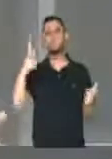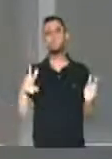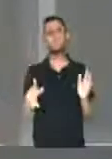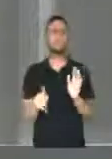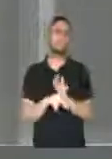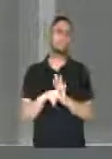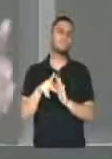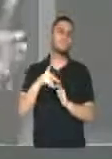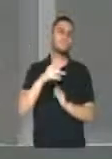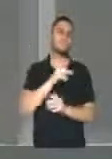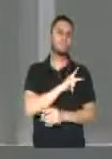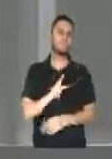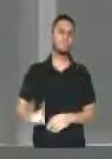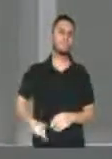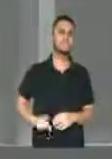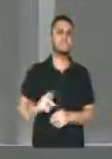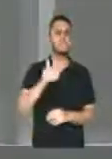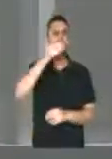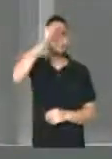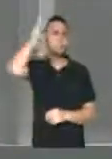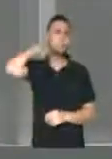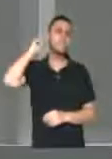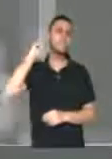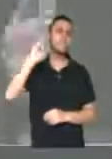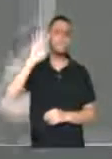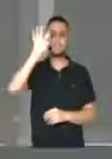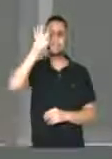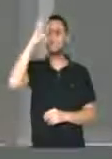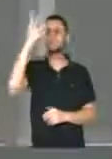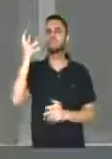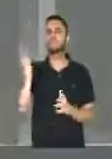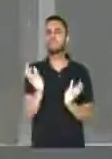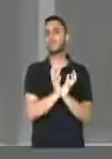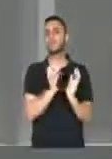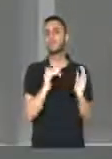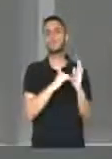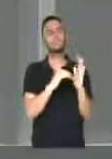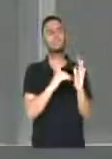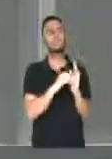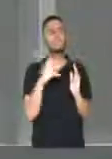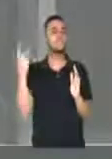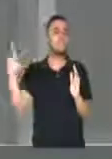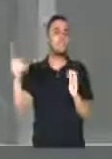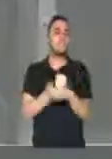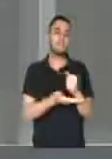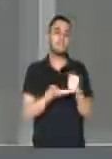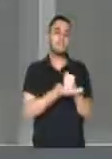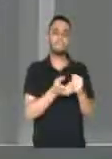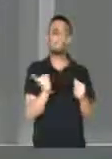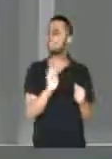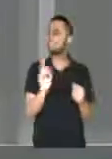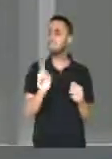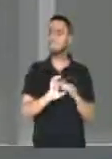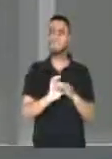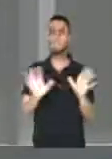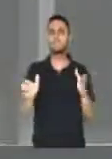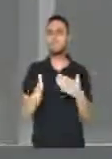enquadrar os senadores dos partidos que compõem a sua própria base não permitiu qualquer tipo de